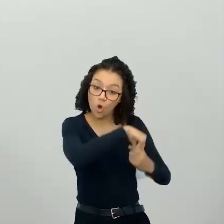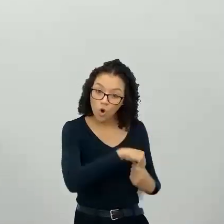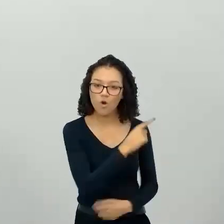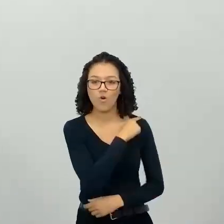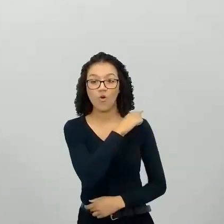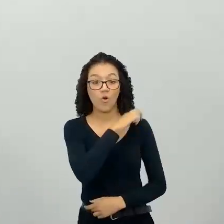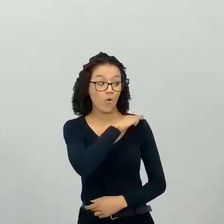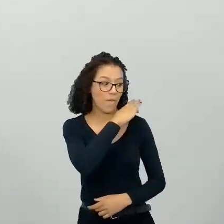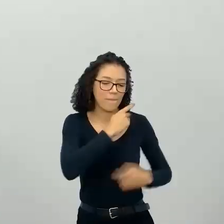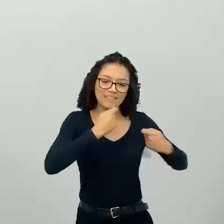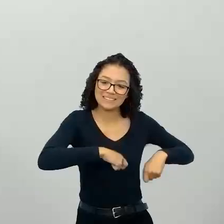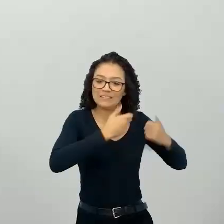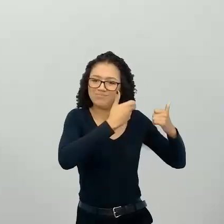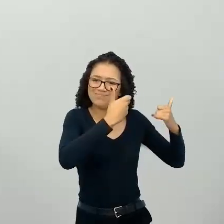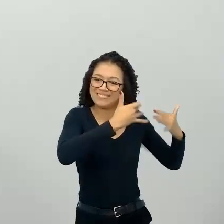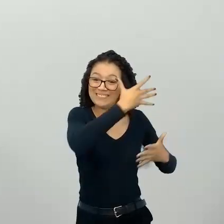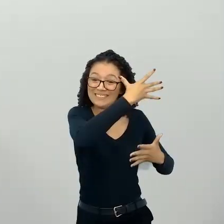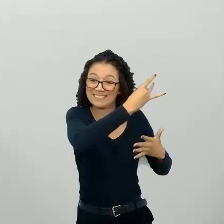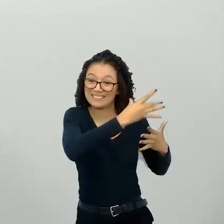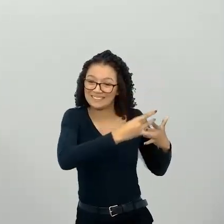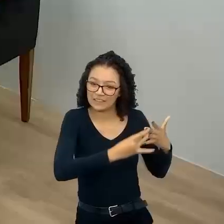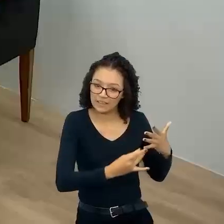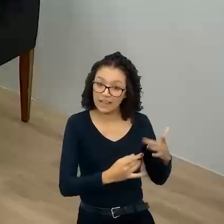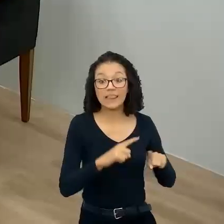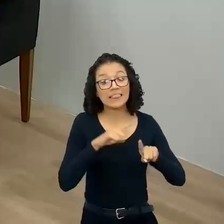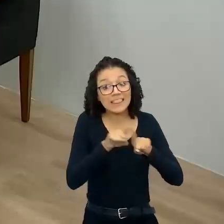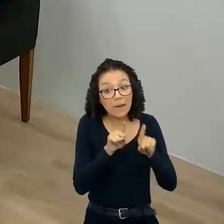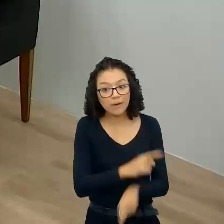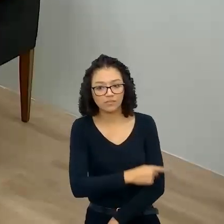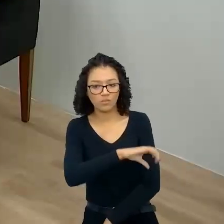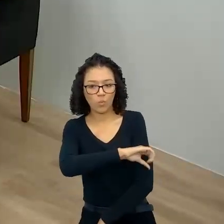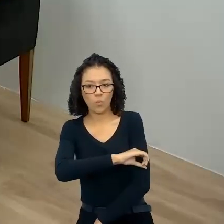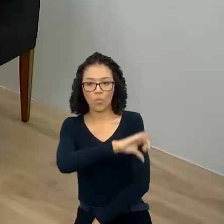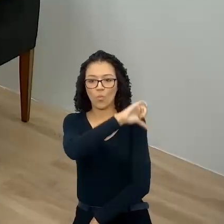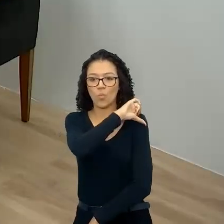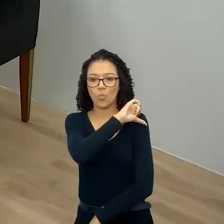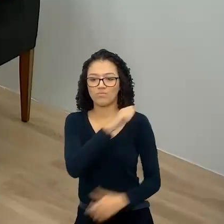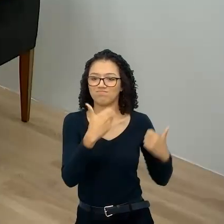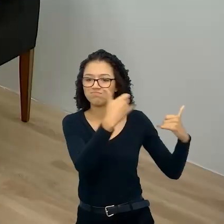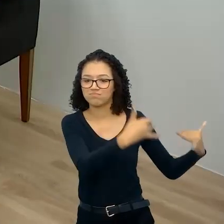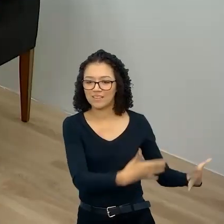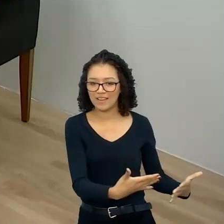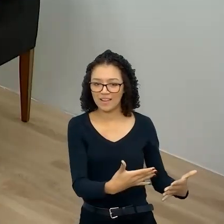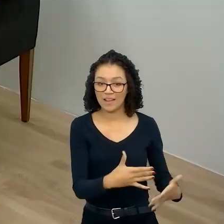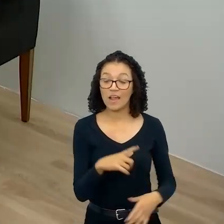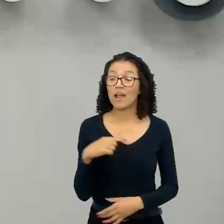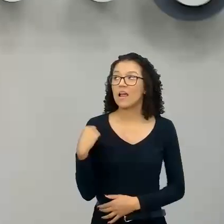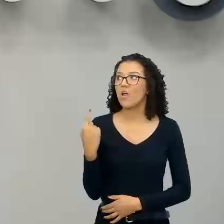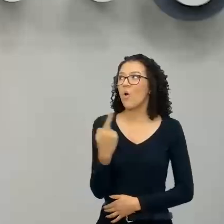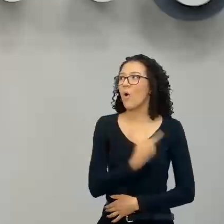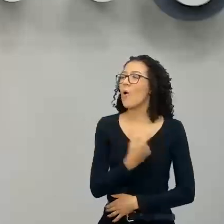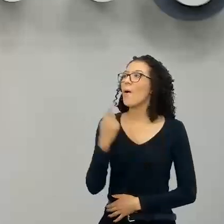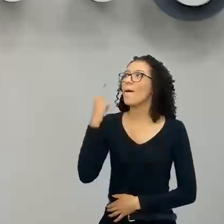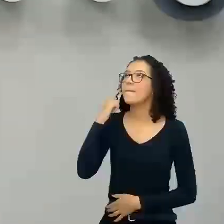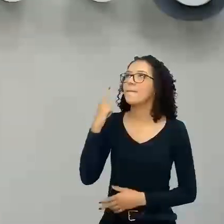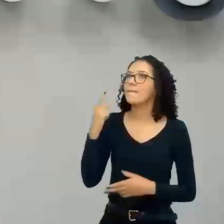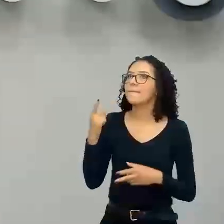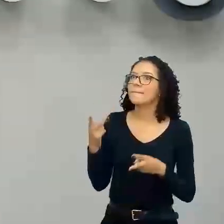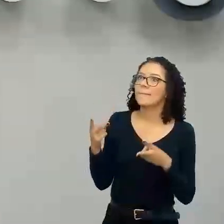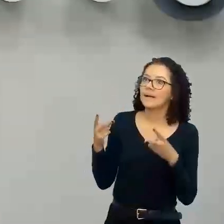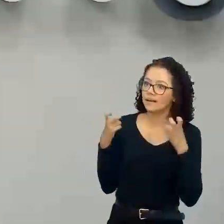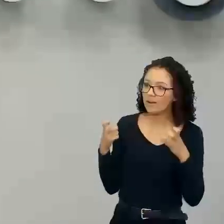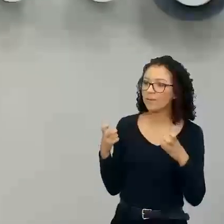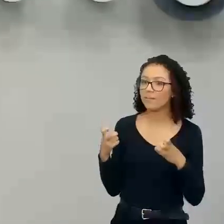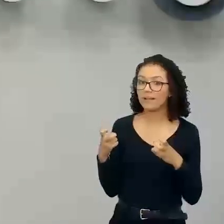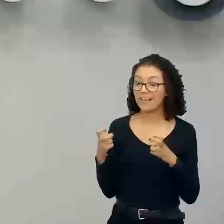uma construção que se inicia nos anos iniciais. Só pela essa conversa, vocês já podem perceber que é possível tirar vários assuntos dentro